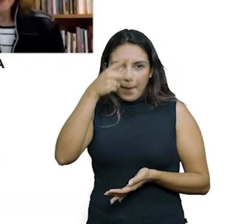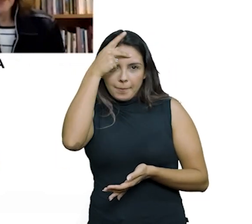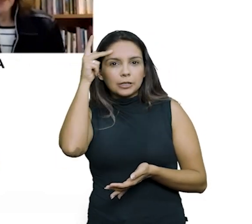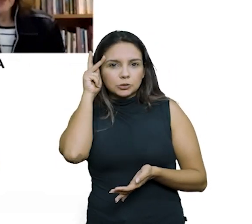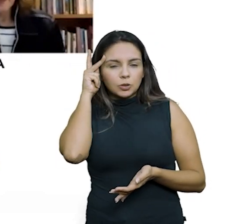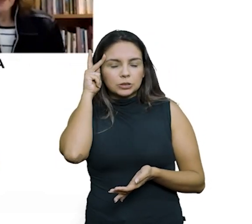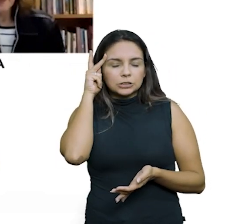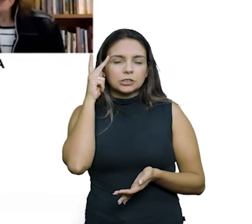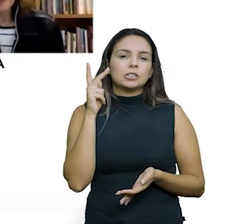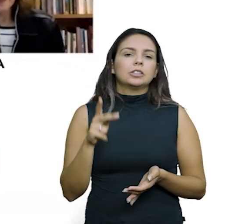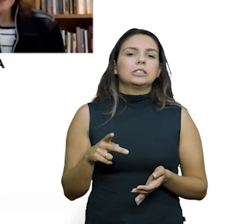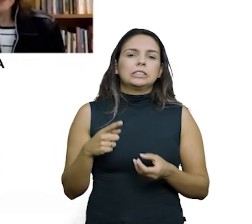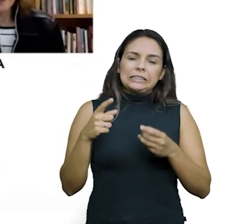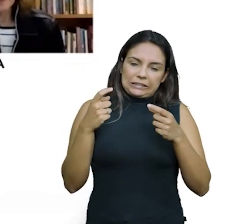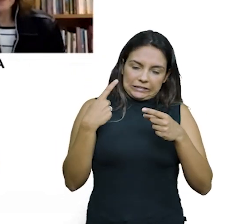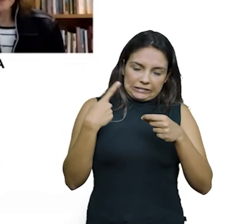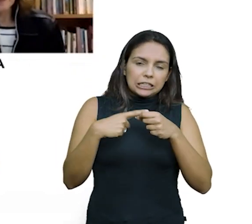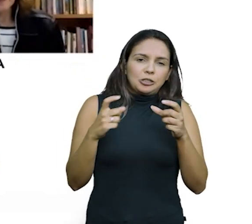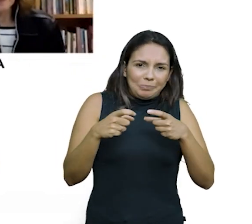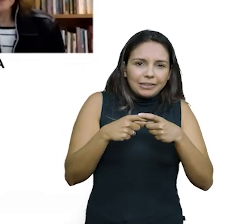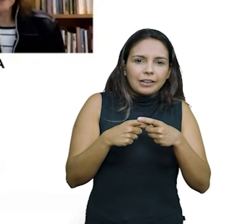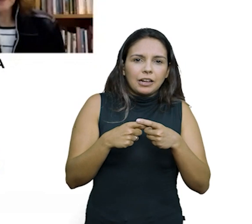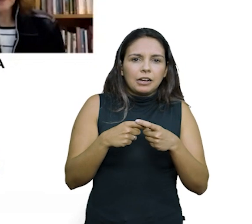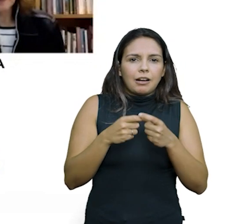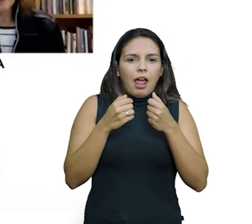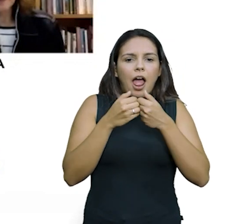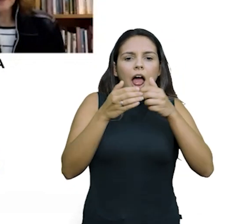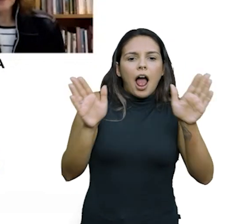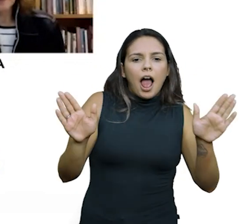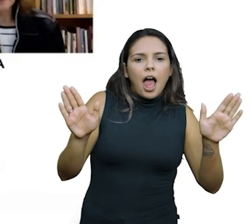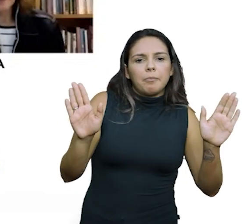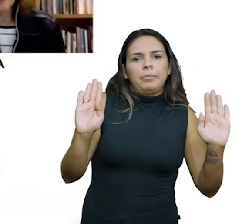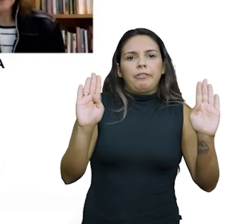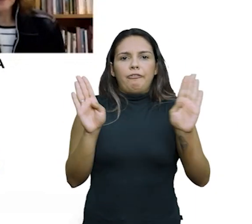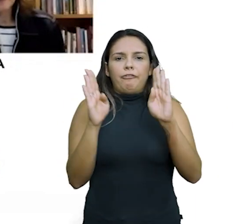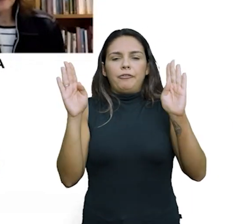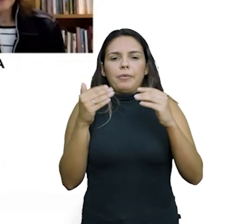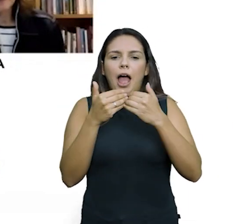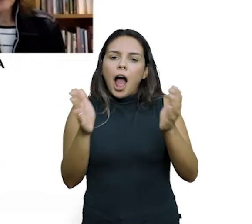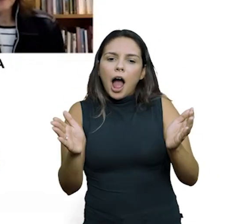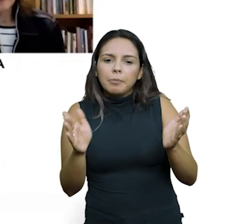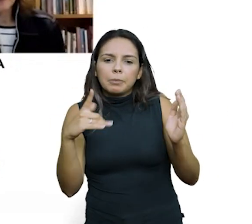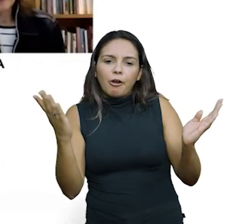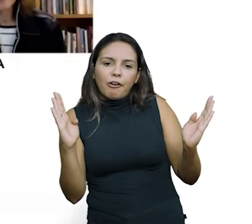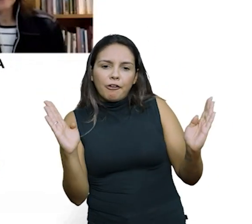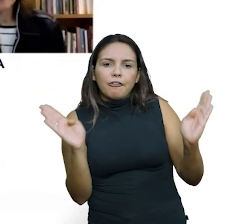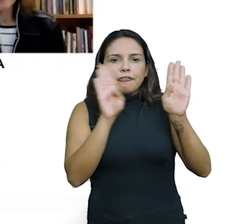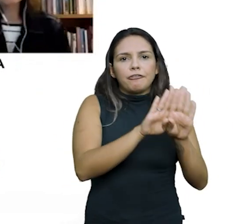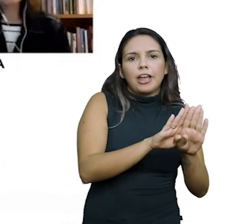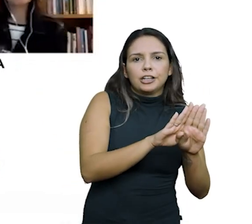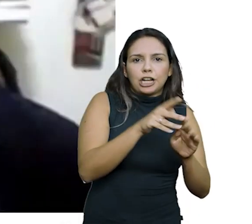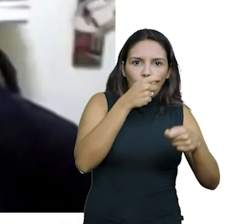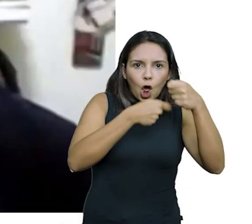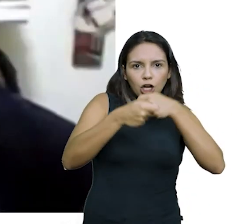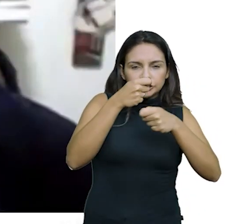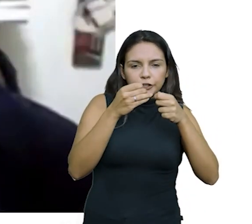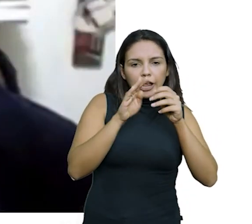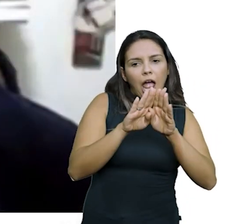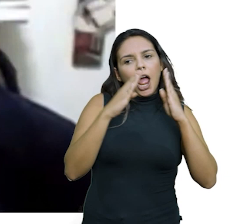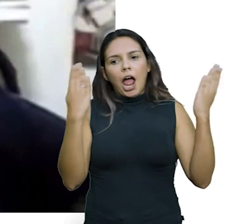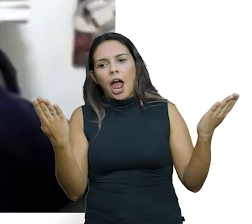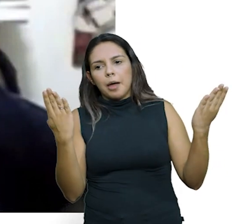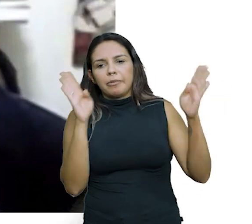fecha, o comércio não fecha, abre, fecha. Foi uma quarentena bem mal feita,